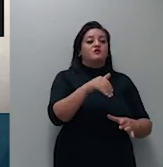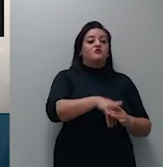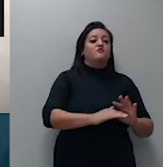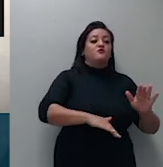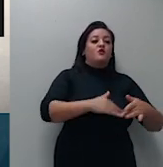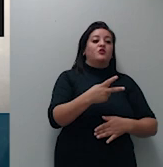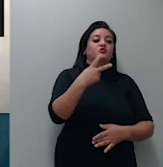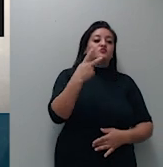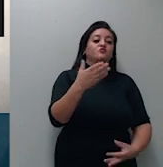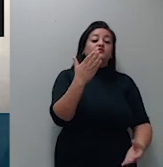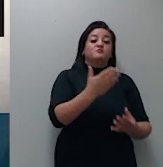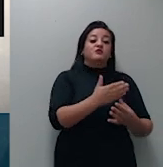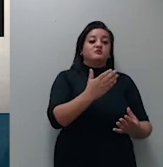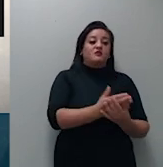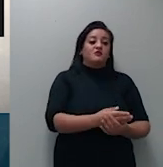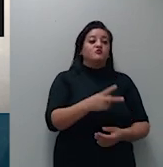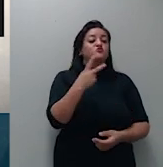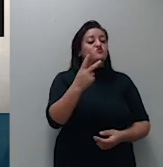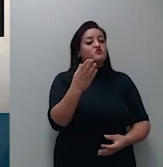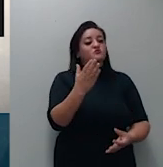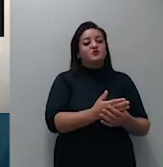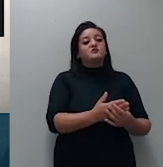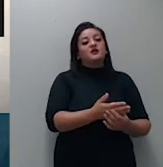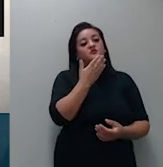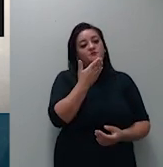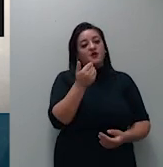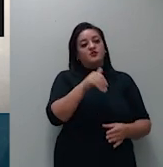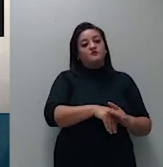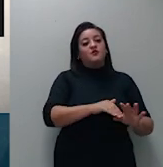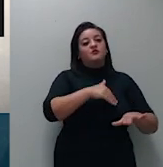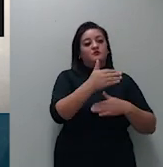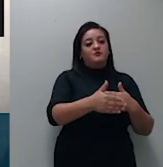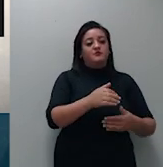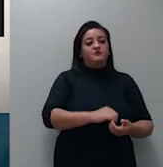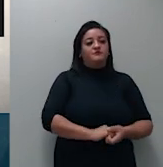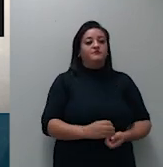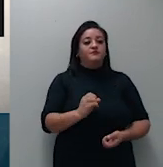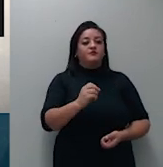Eu pediria à vista nos dois procedimentos dois feitos